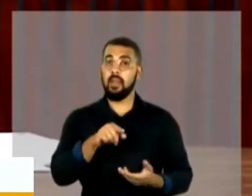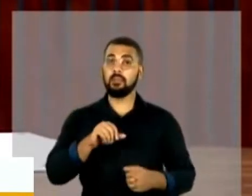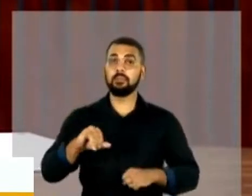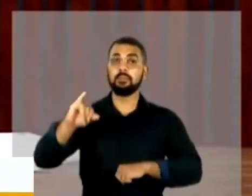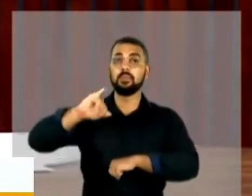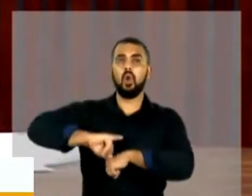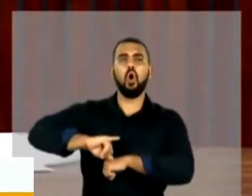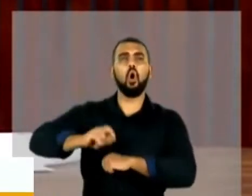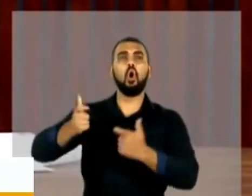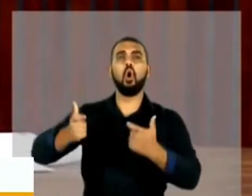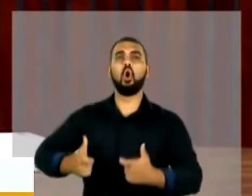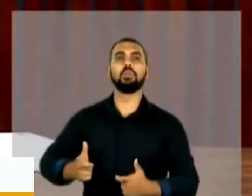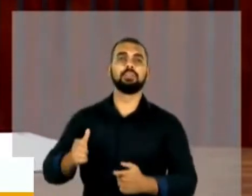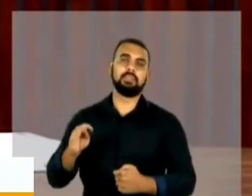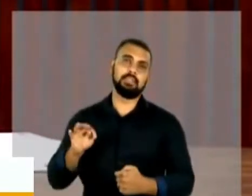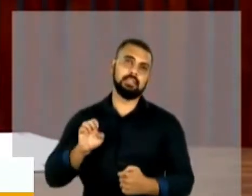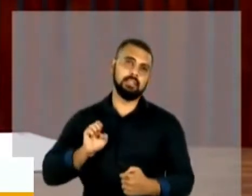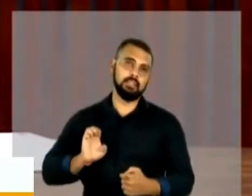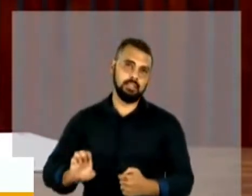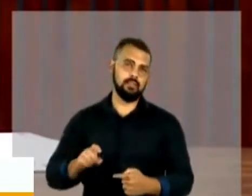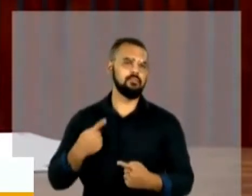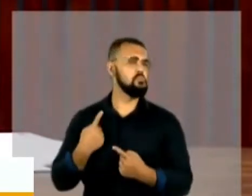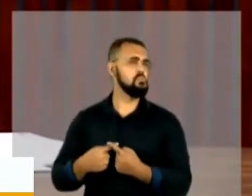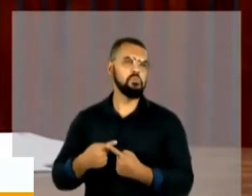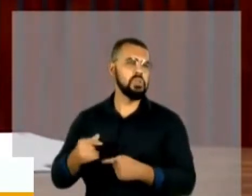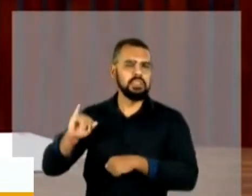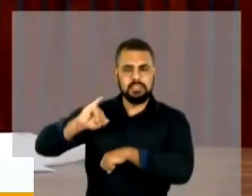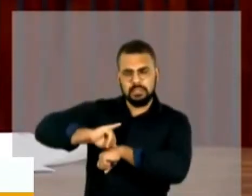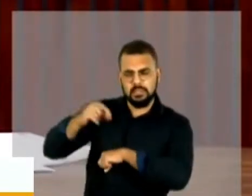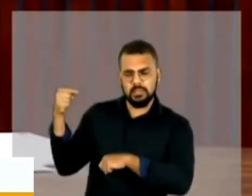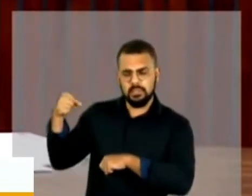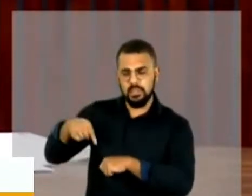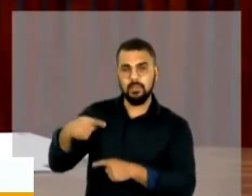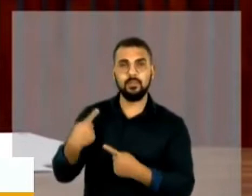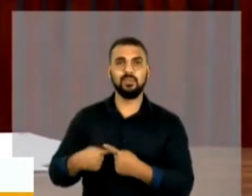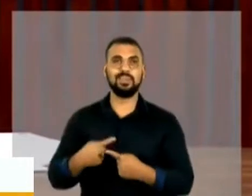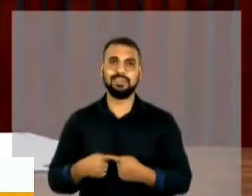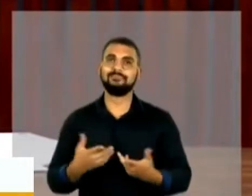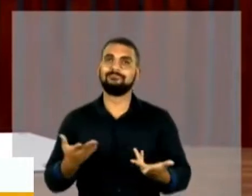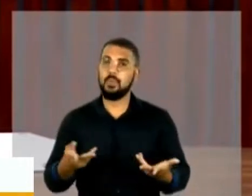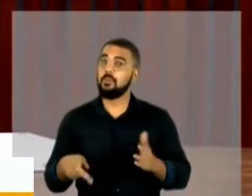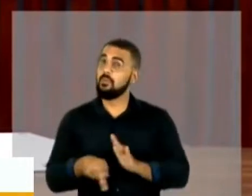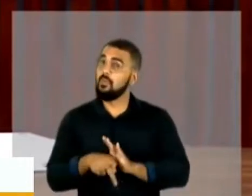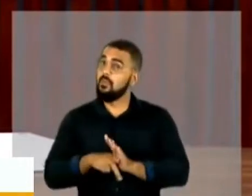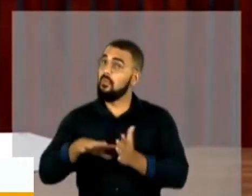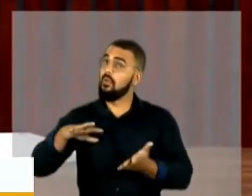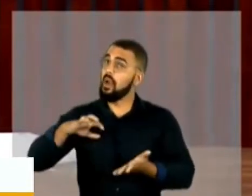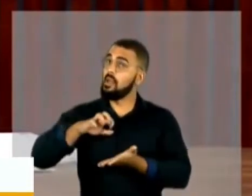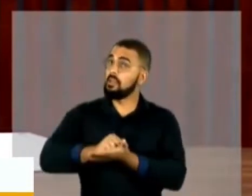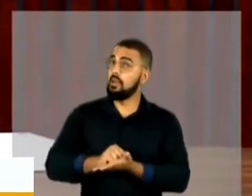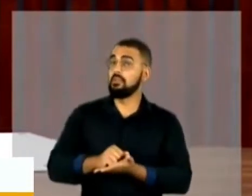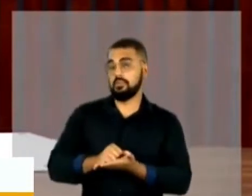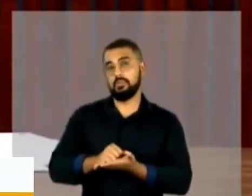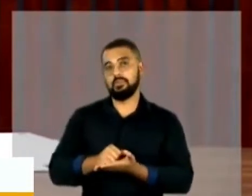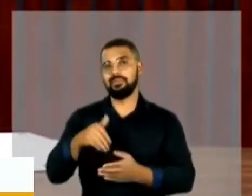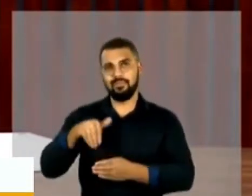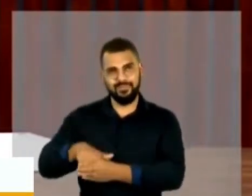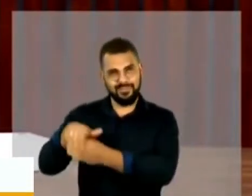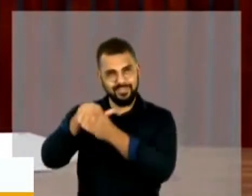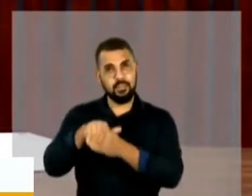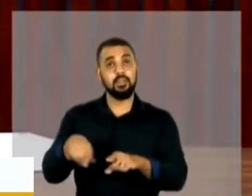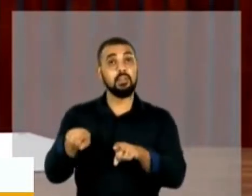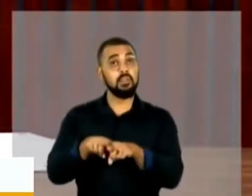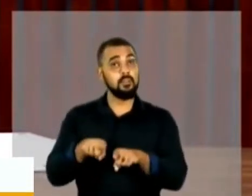no Tribunal Superior Eleitoral, porque, pelos motivos eleitorais e do cadastramento eleitoral, o Tribunal